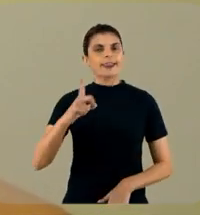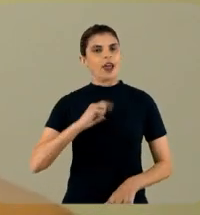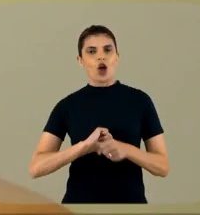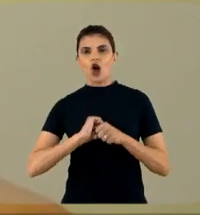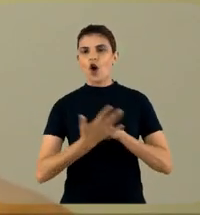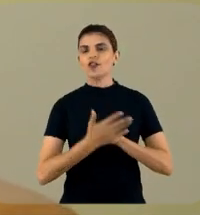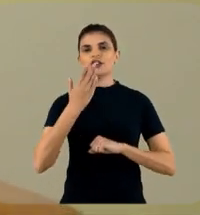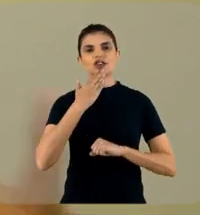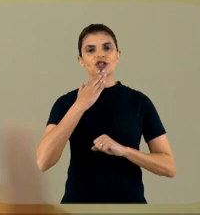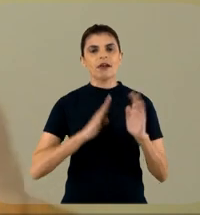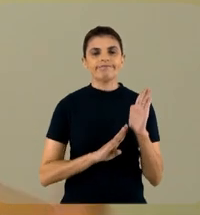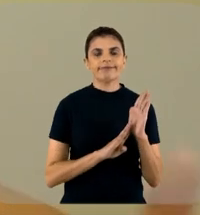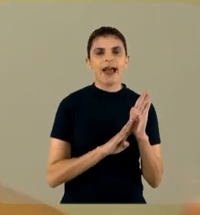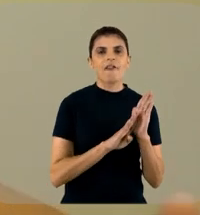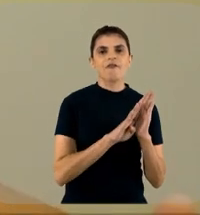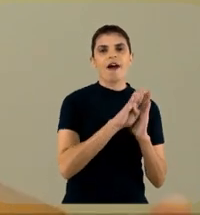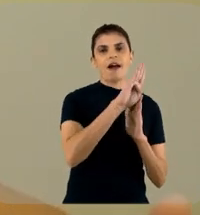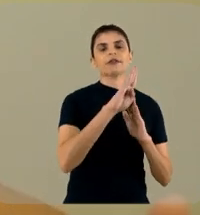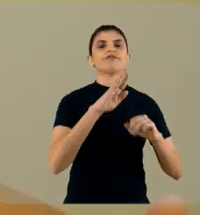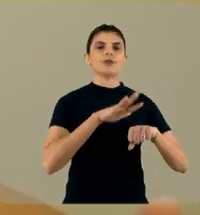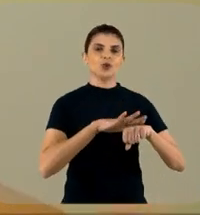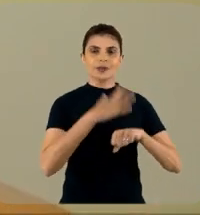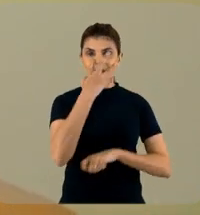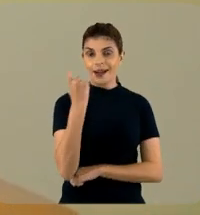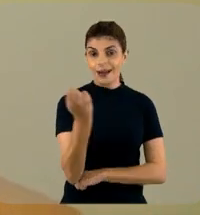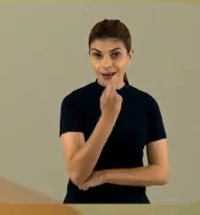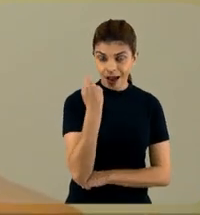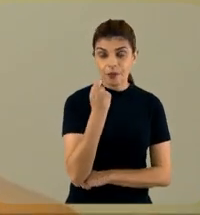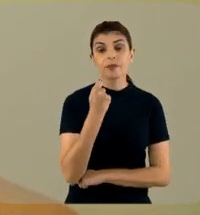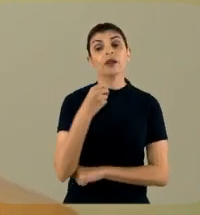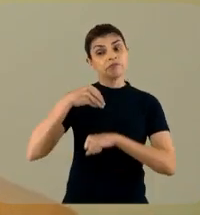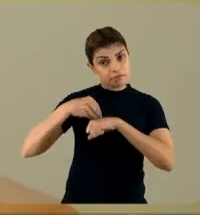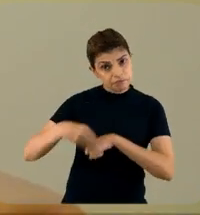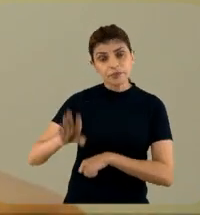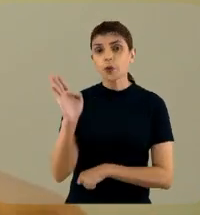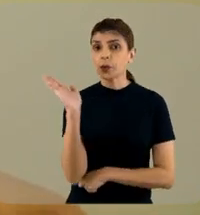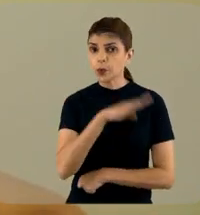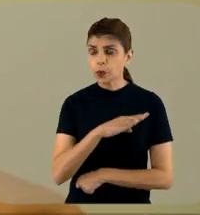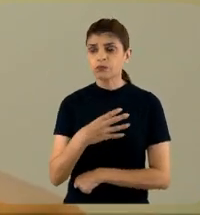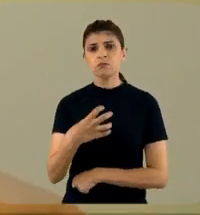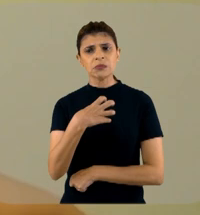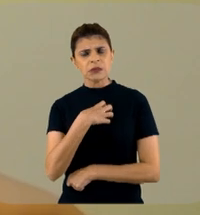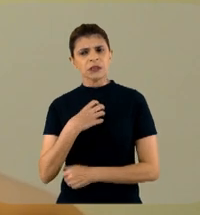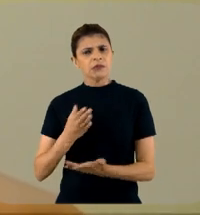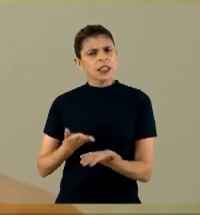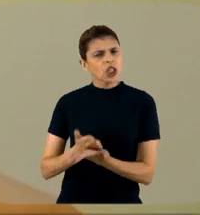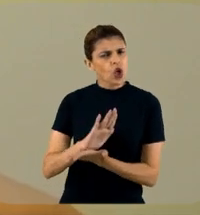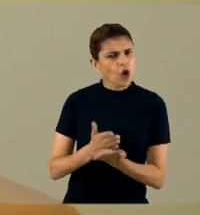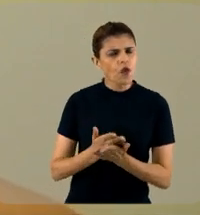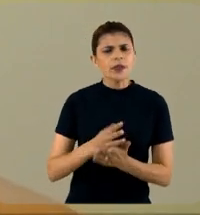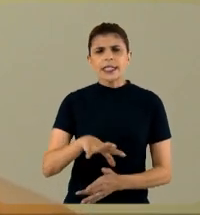estão num quadro mais avançado mais grave da doença e aí é importante lembrar que eh esses sinais de